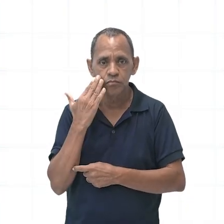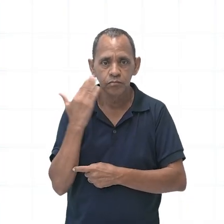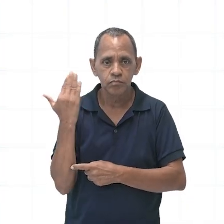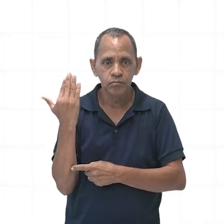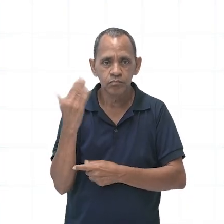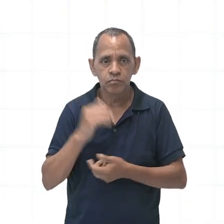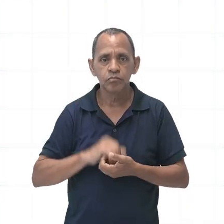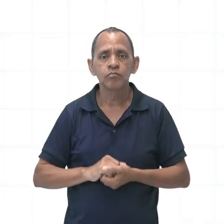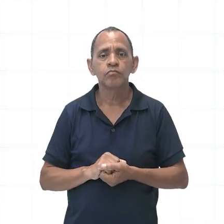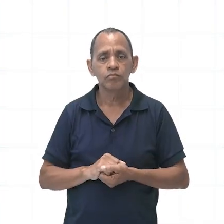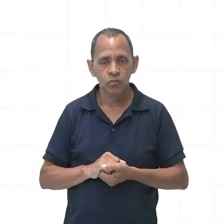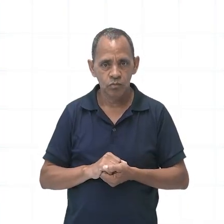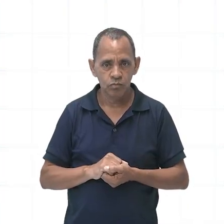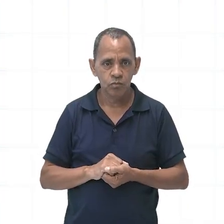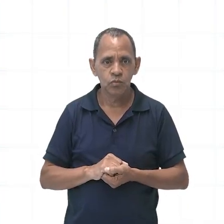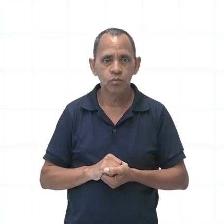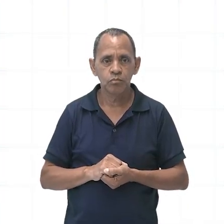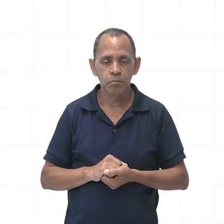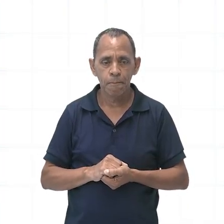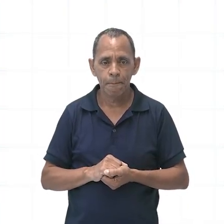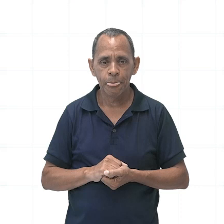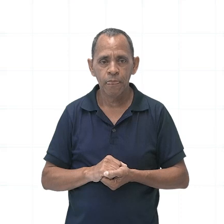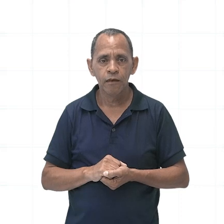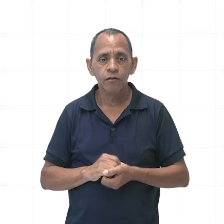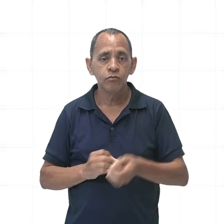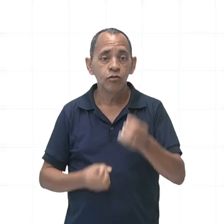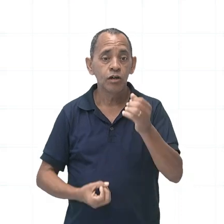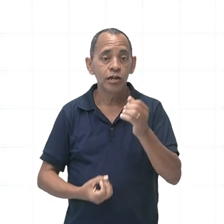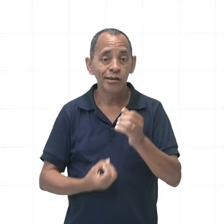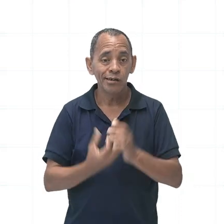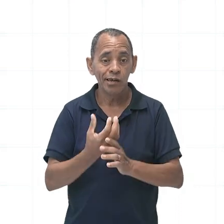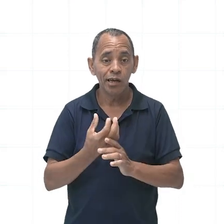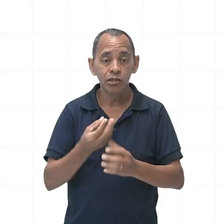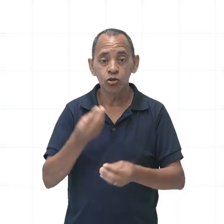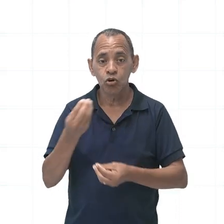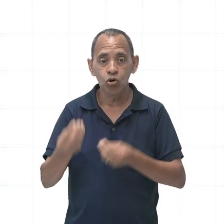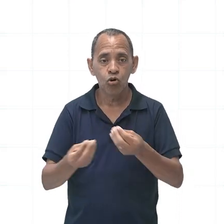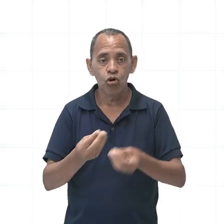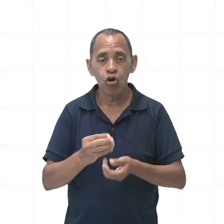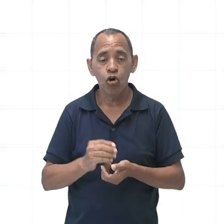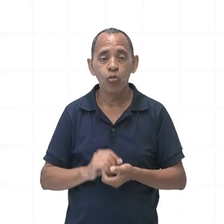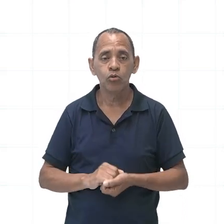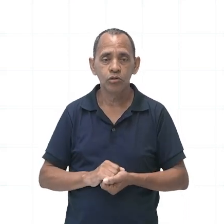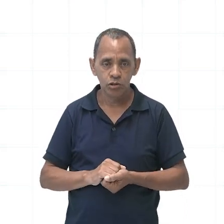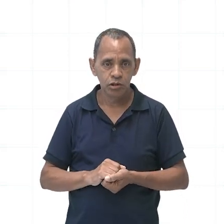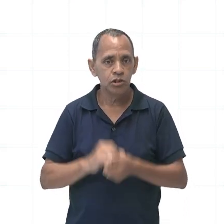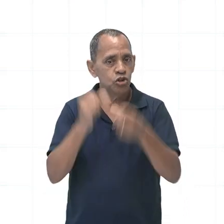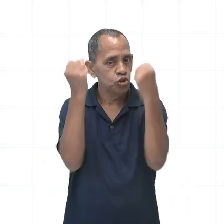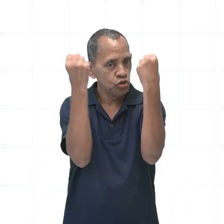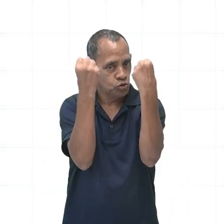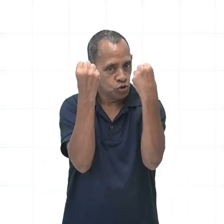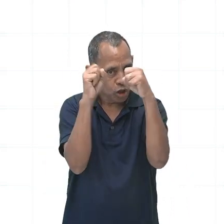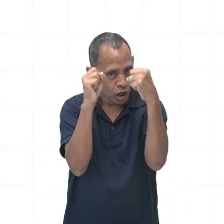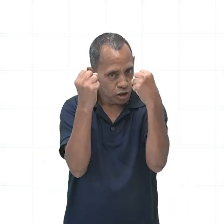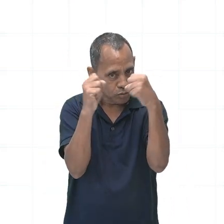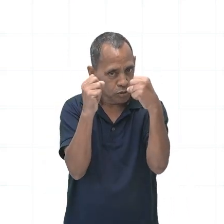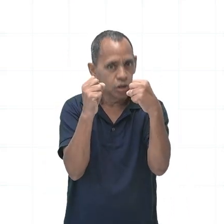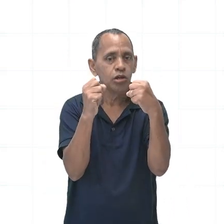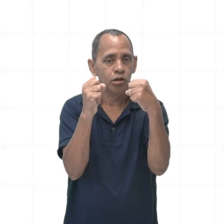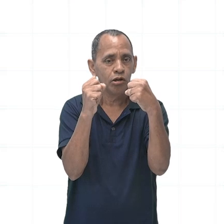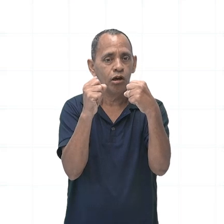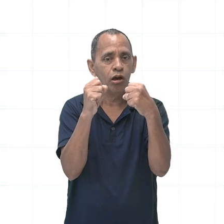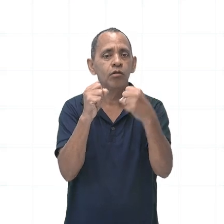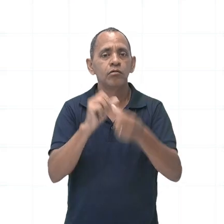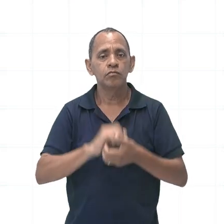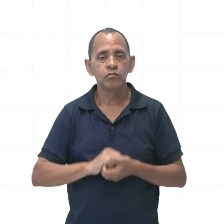que a ginástica localizada ela tem origem na ginástica de academia, ou seja, ela é uma variante ali